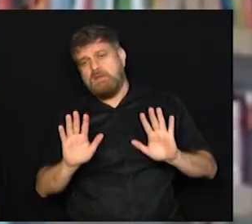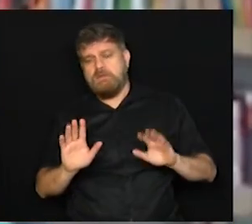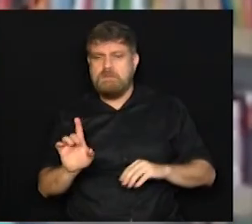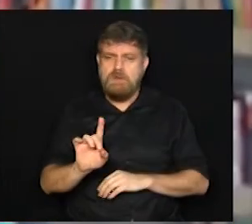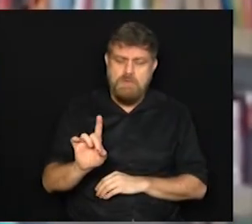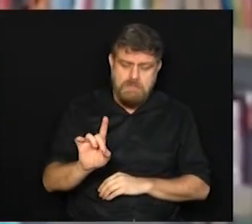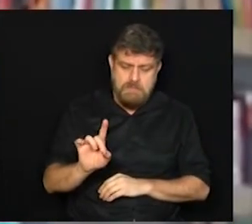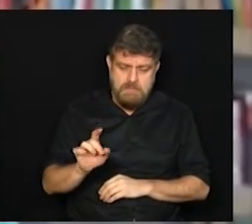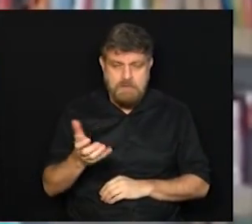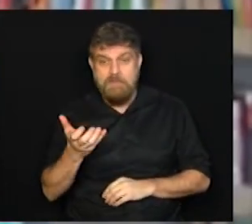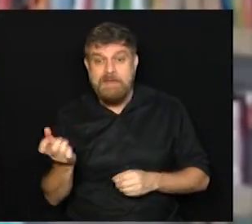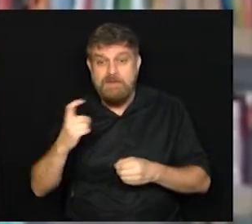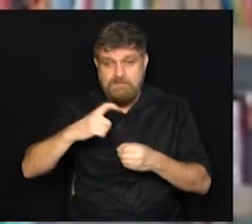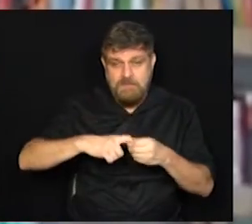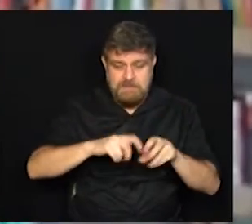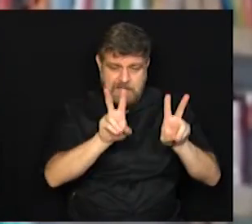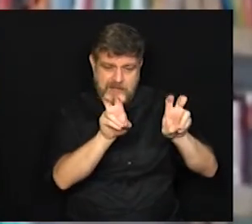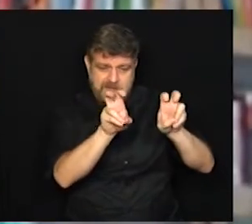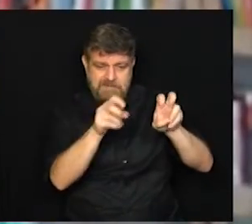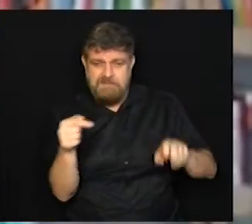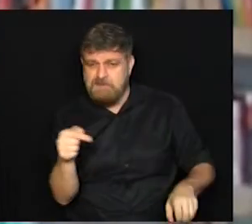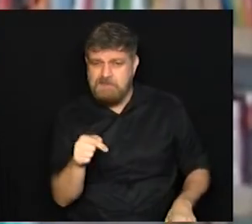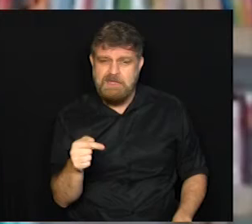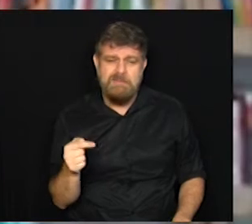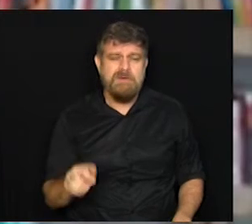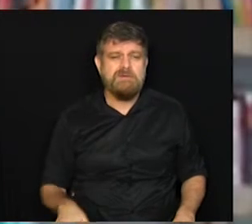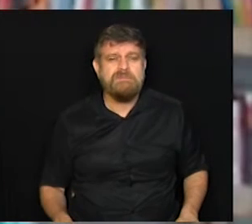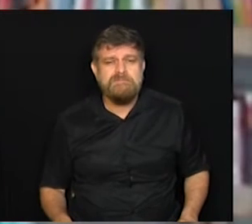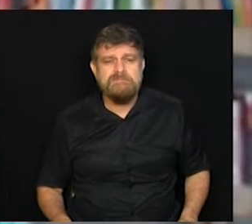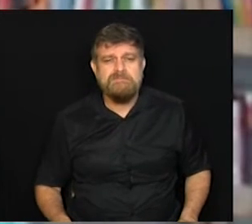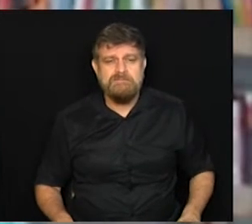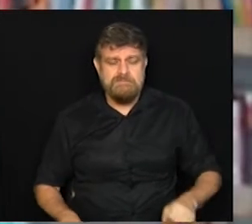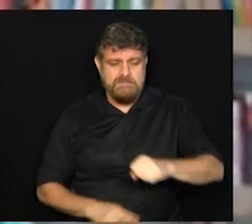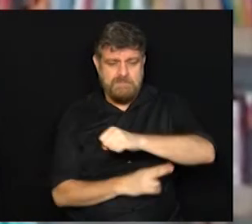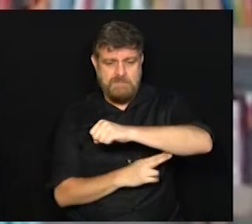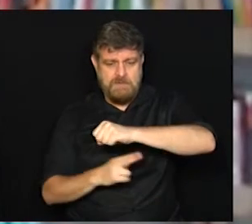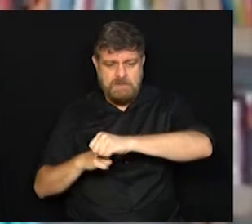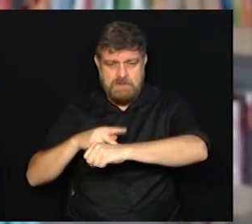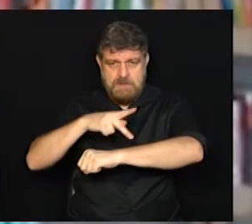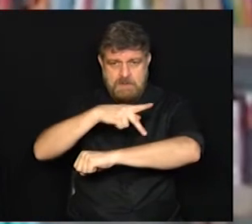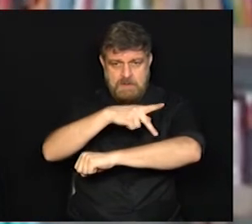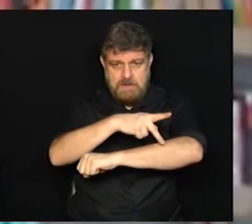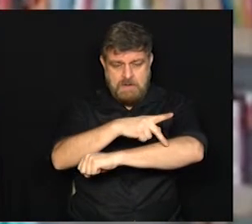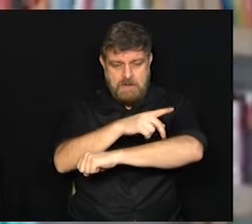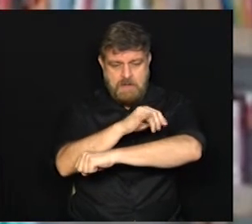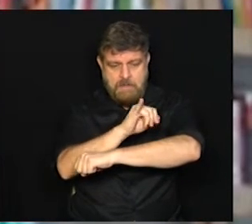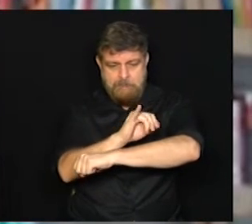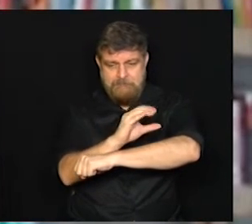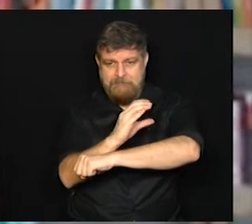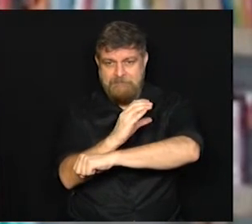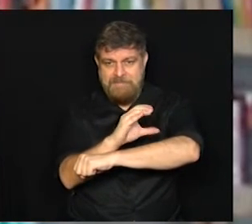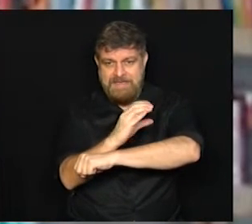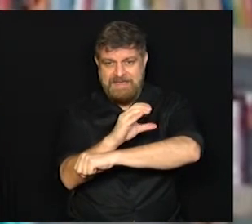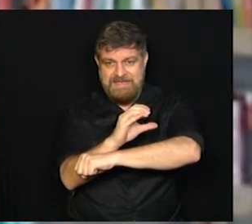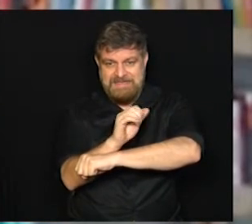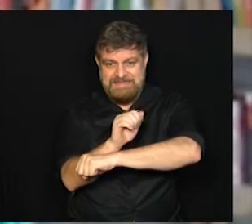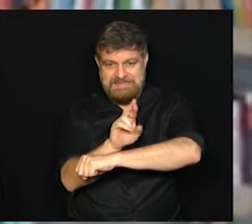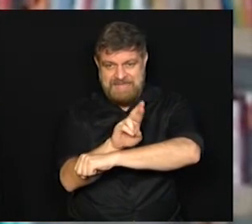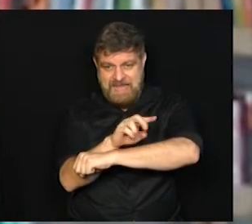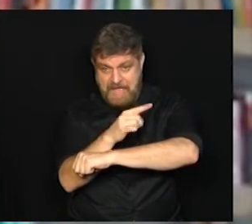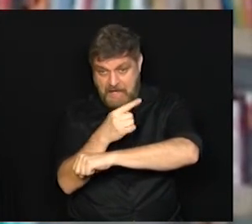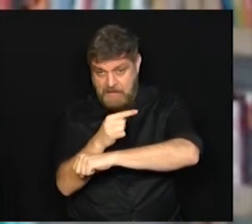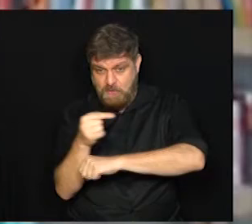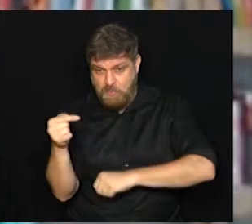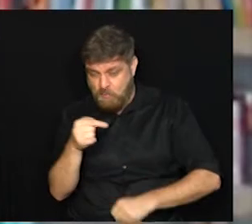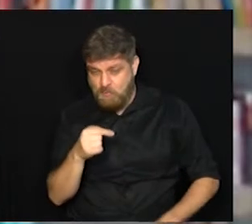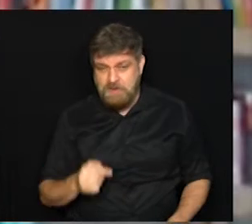Até eu quero voltar no tema sobre a questão do pissarrão, porque na ocasião, quando teve a polêmica sobre a